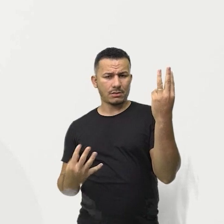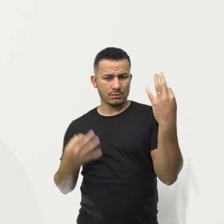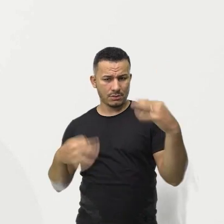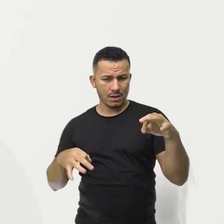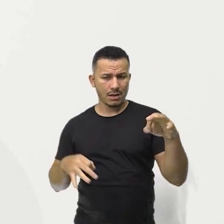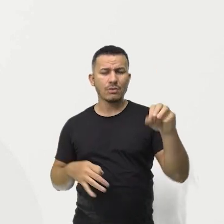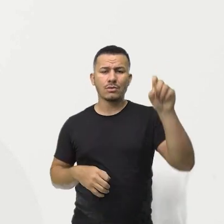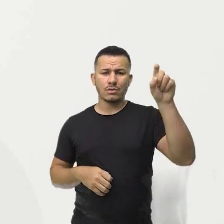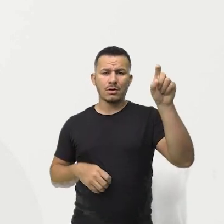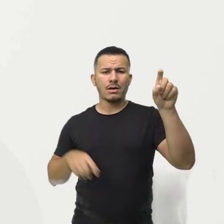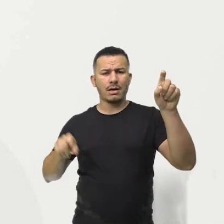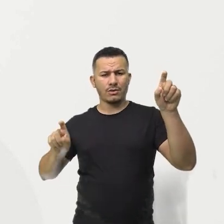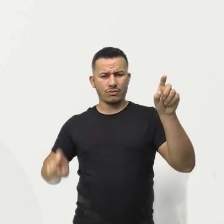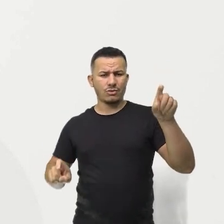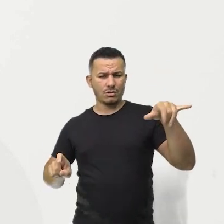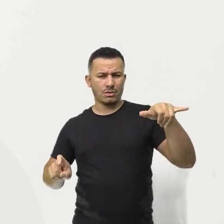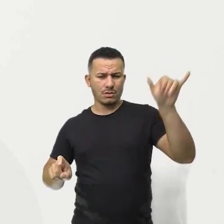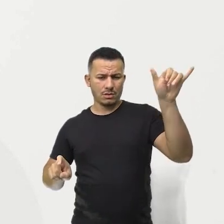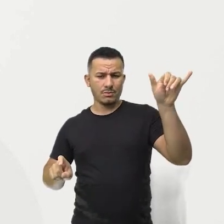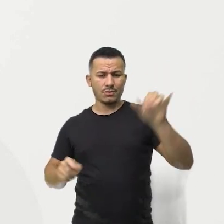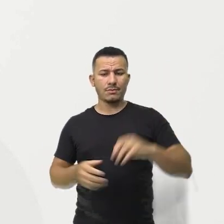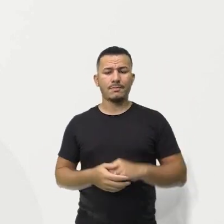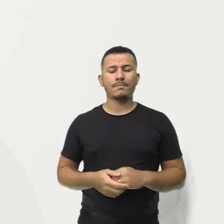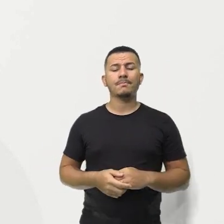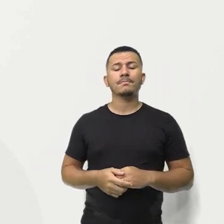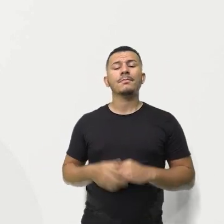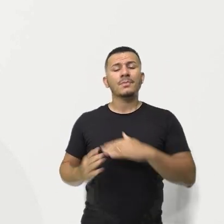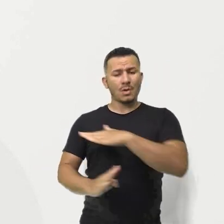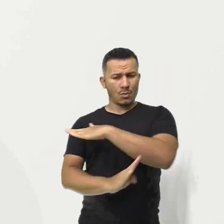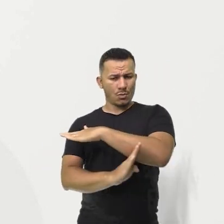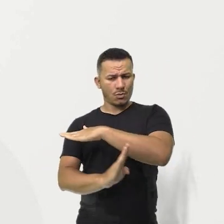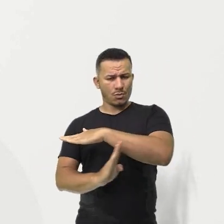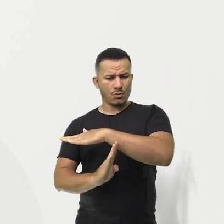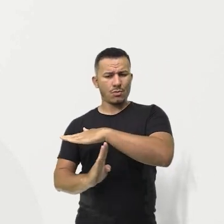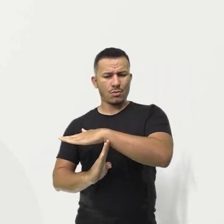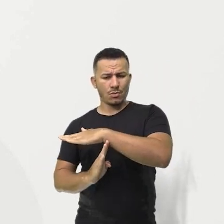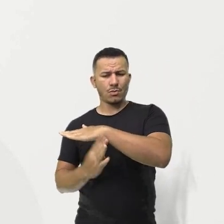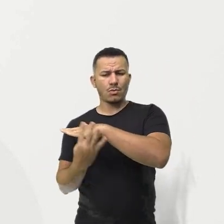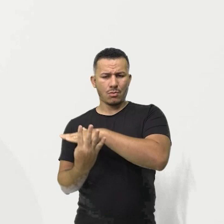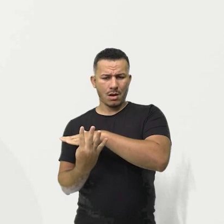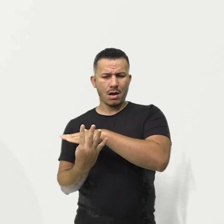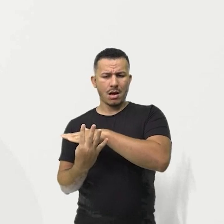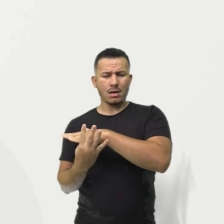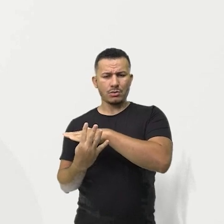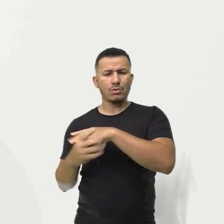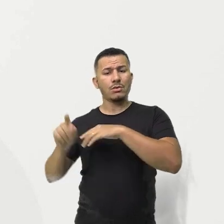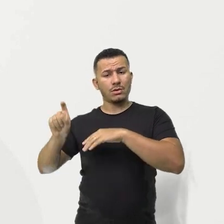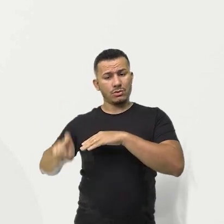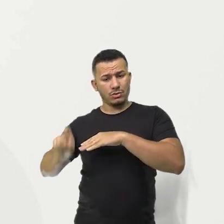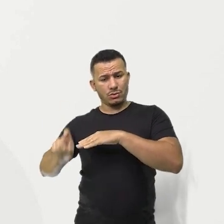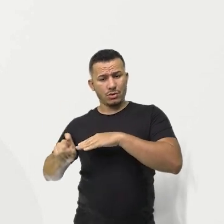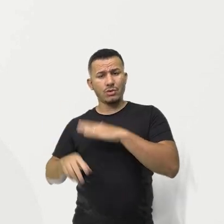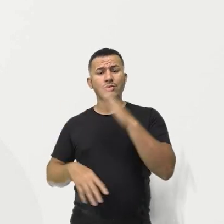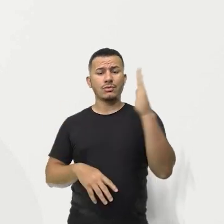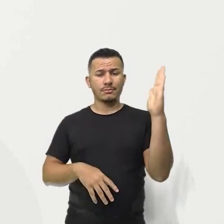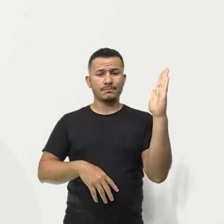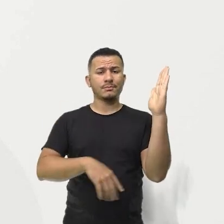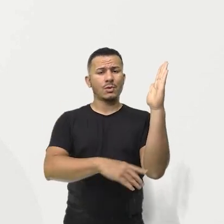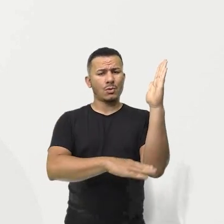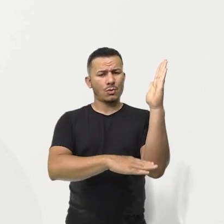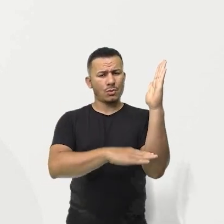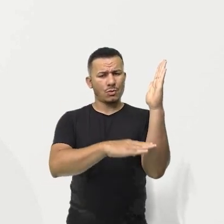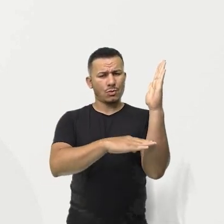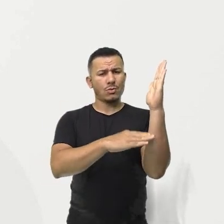aqui. Ó. Beleza? Então, venham só comigo, o ponto A, então, é 4 para x, 3 para y, o ponto A vai